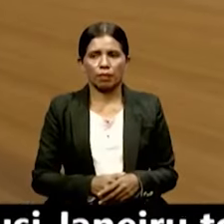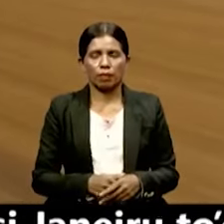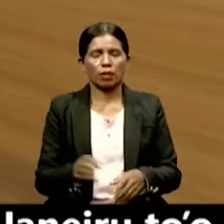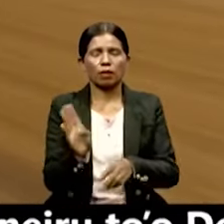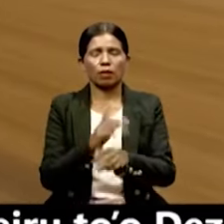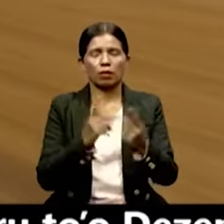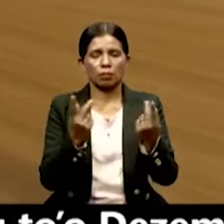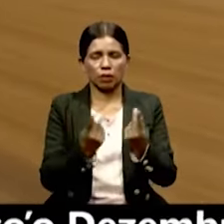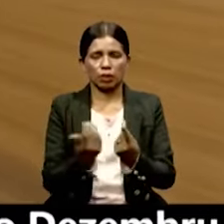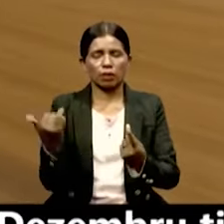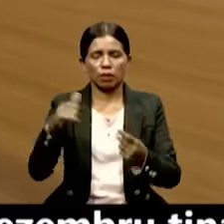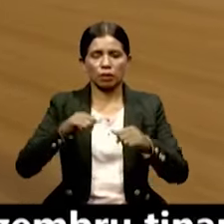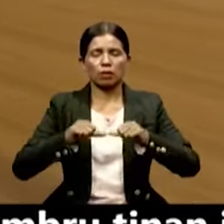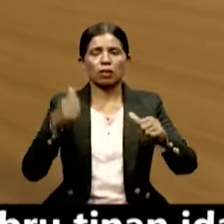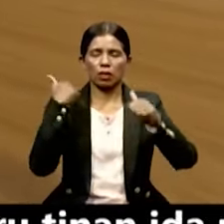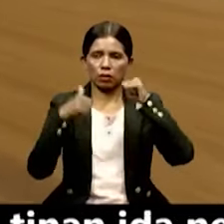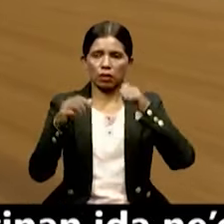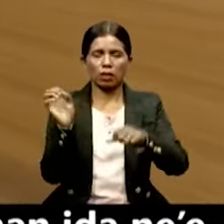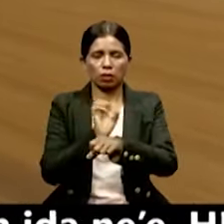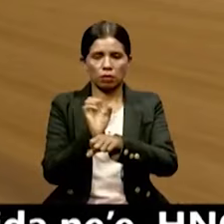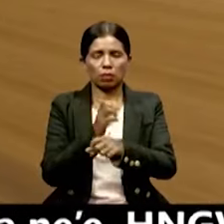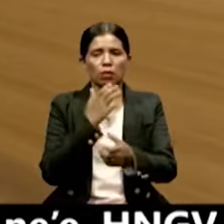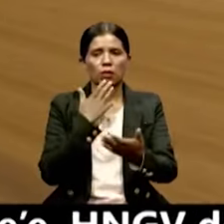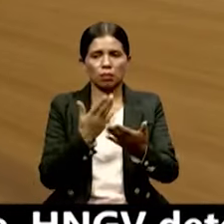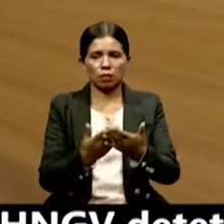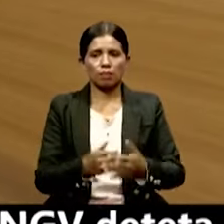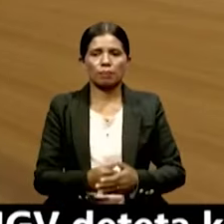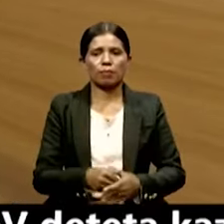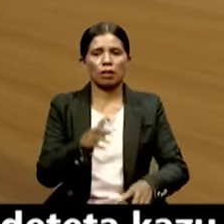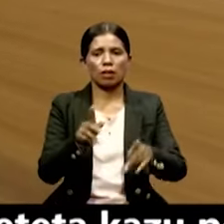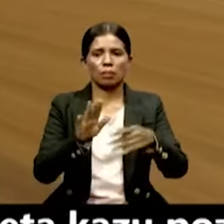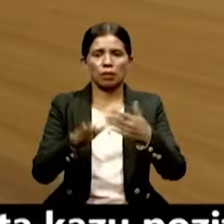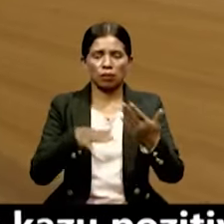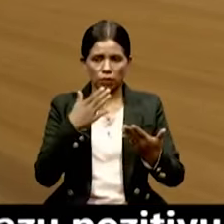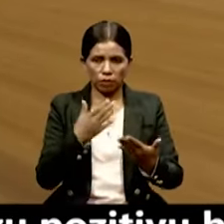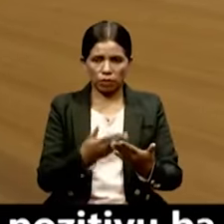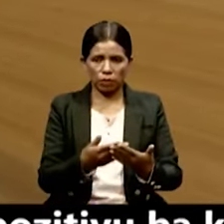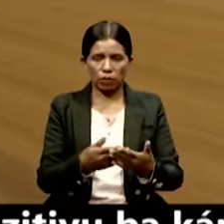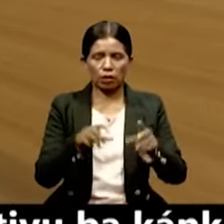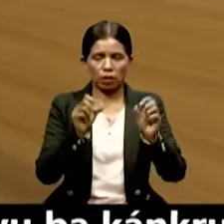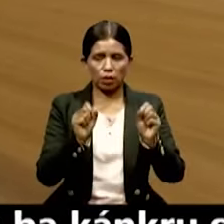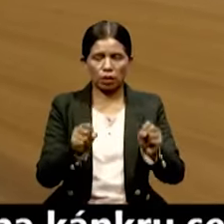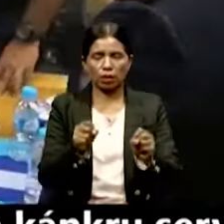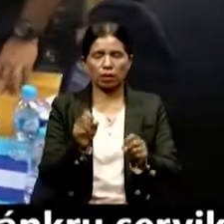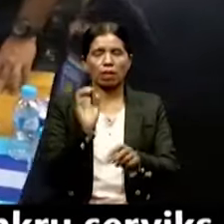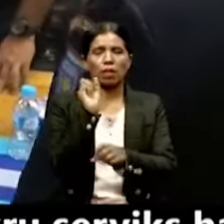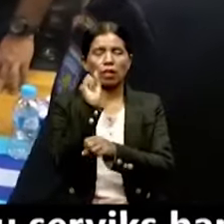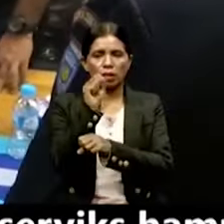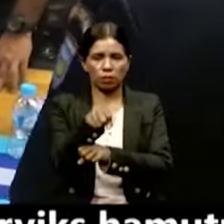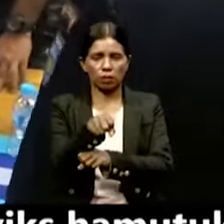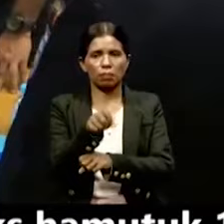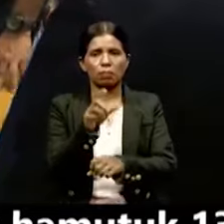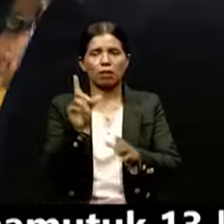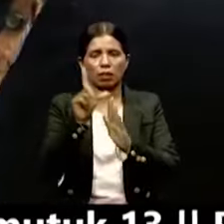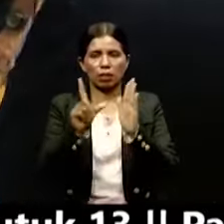sira continua aktividade ekonomi hodiak no ema hututu tem ki hakruk balei. Oficial